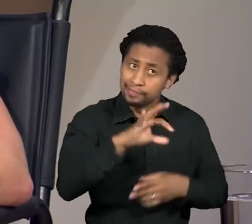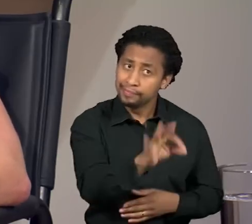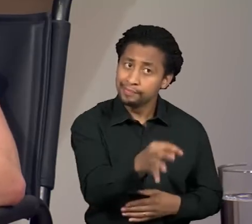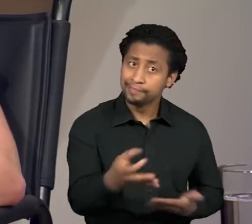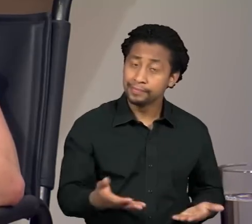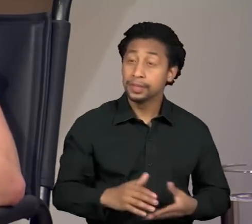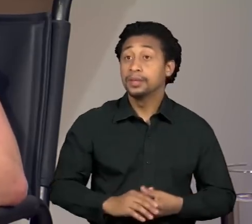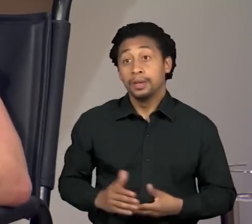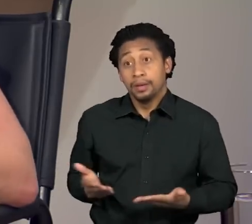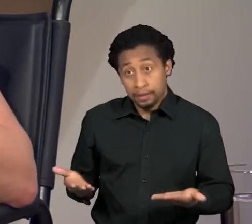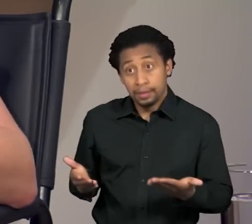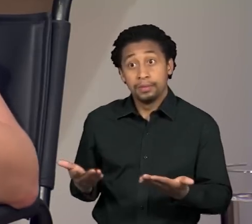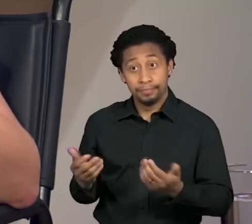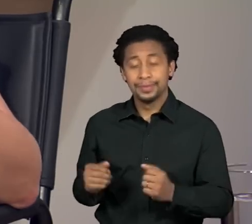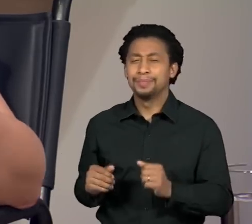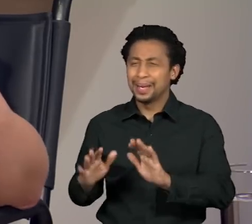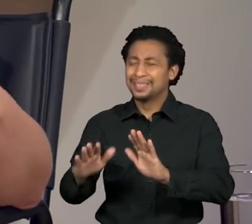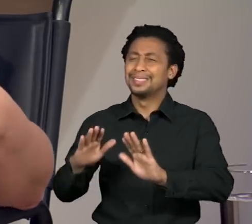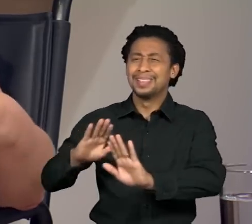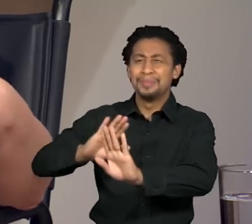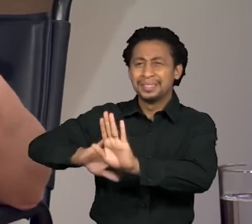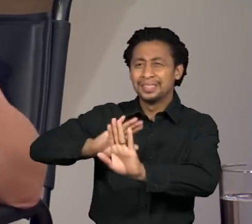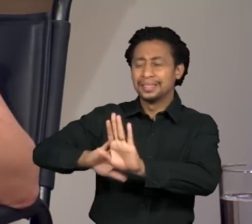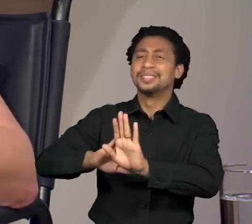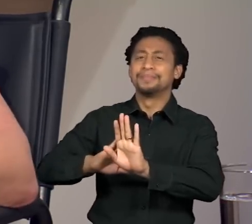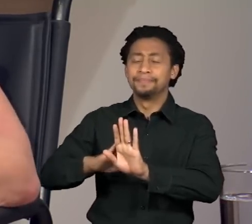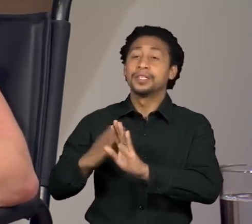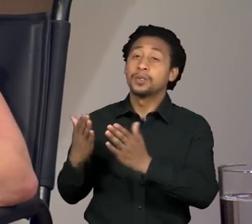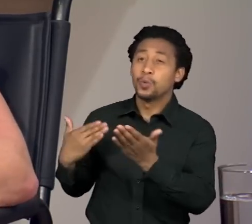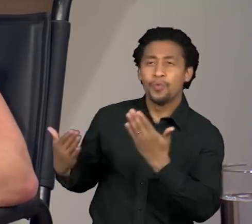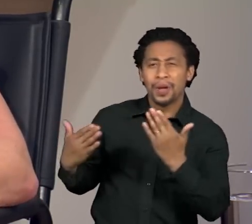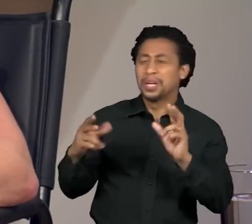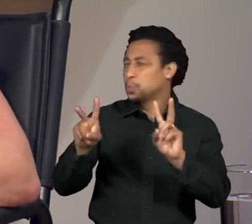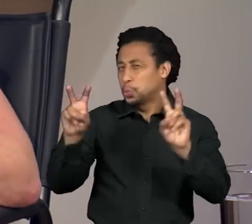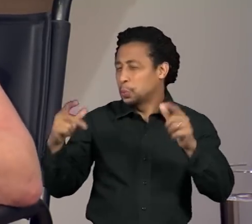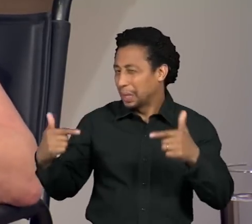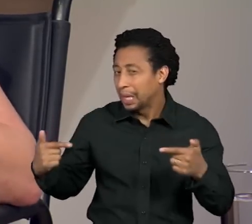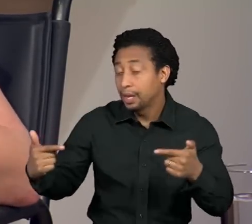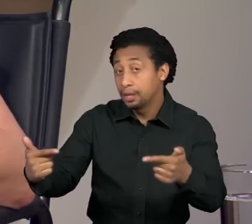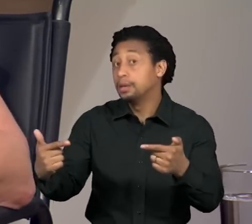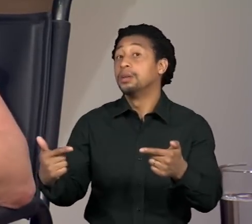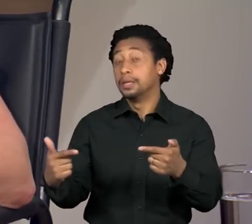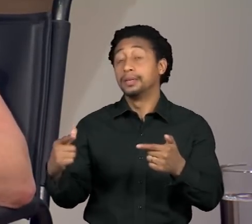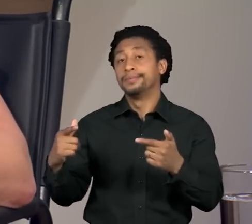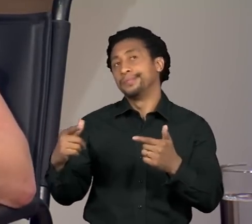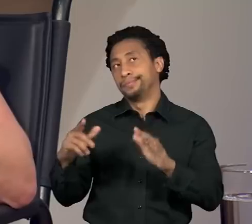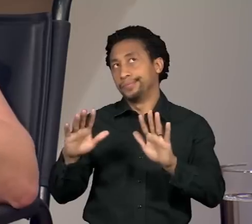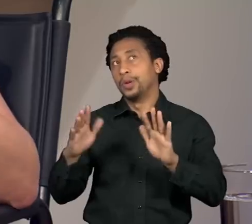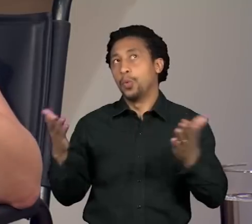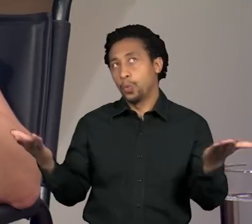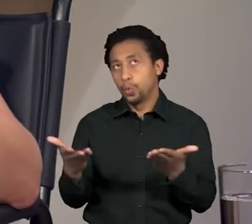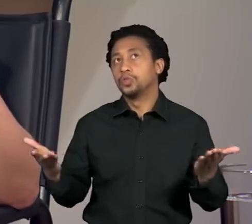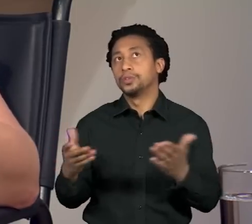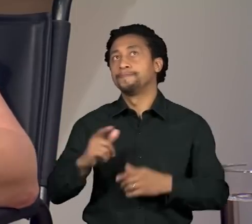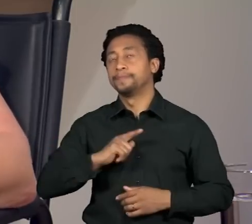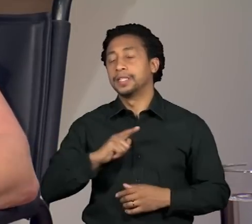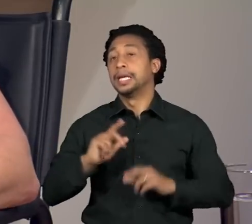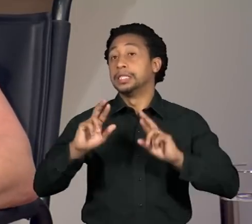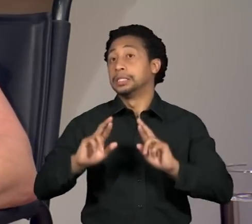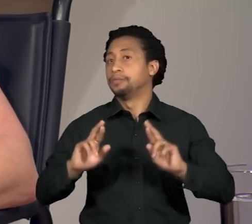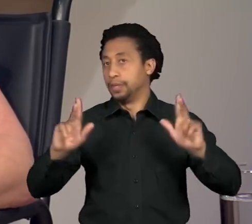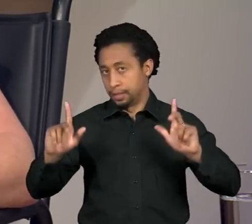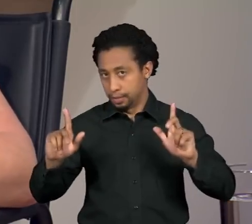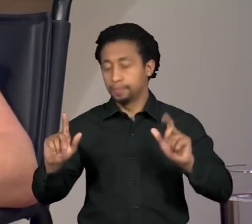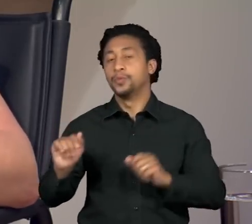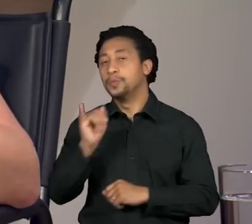né, nessas conversas, né, que a gente tem tido sobre o conflito, tudo, de que você teria uma diferença hoje. A tal das armas